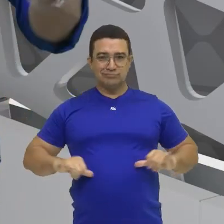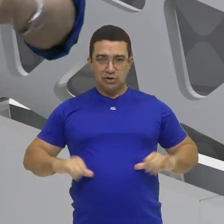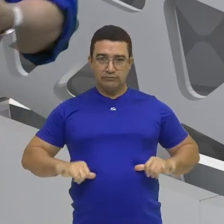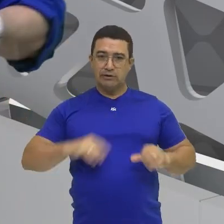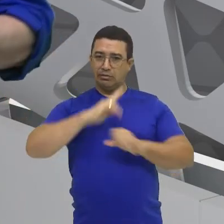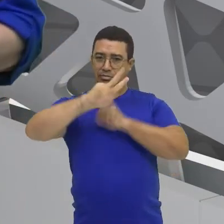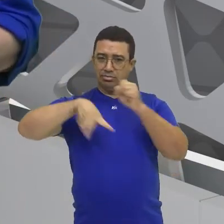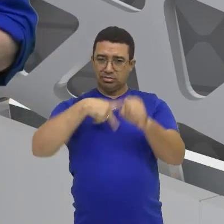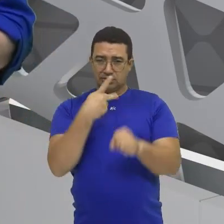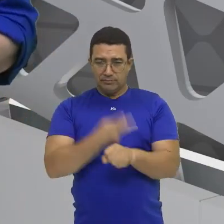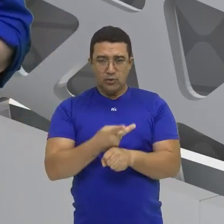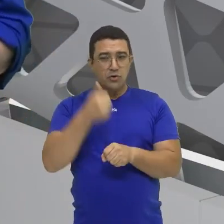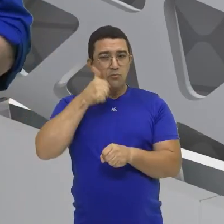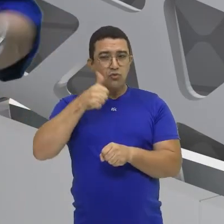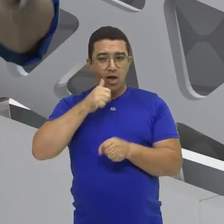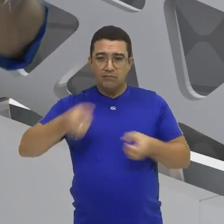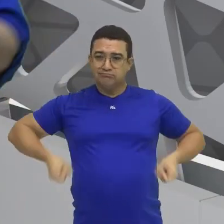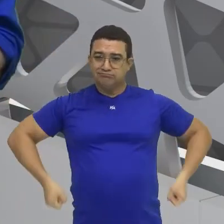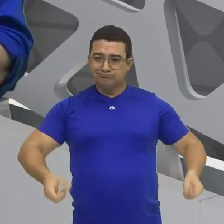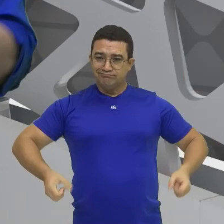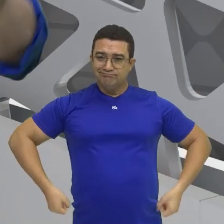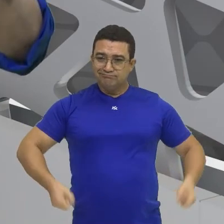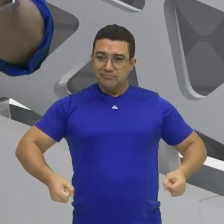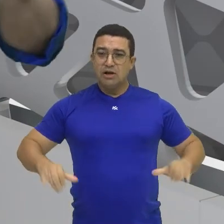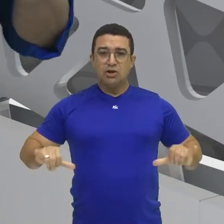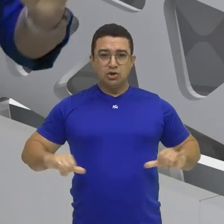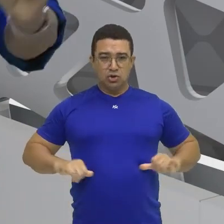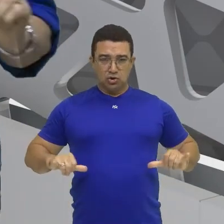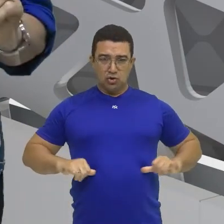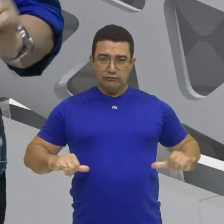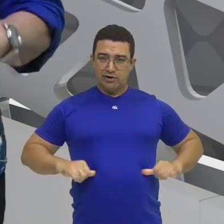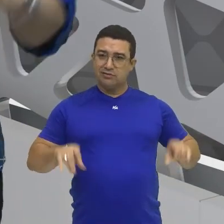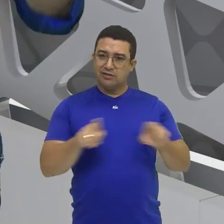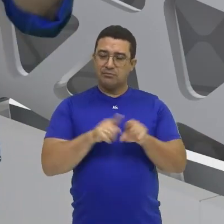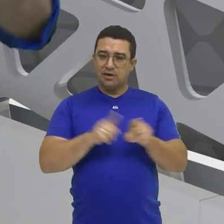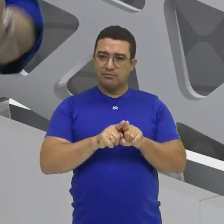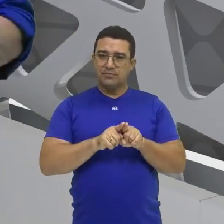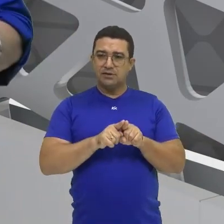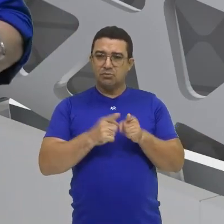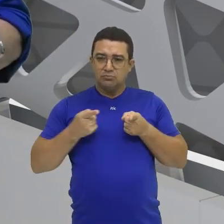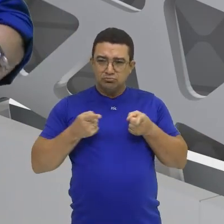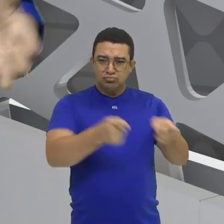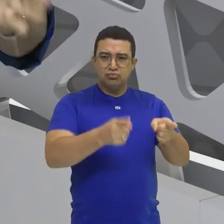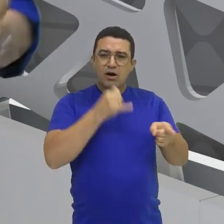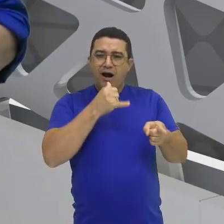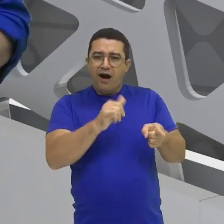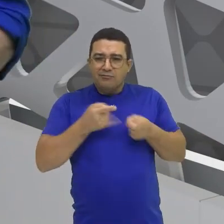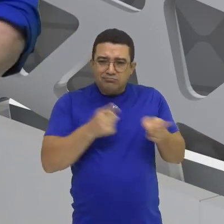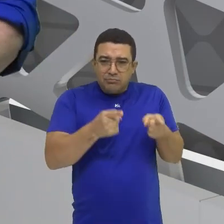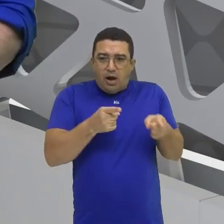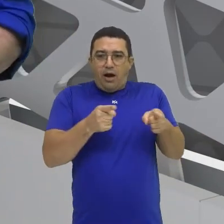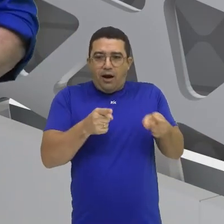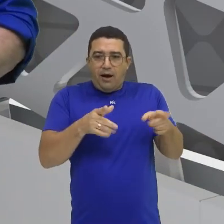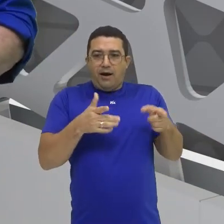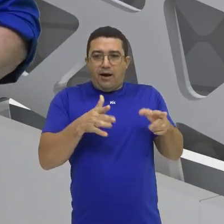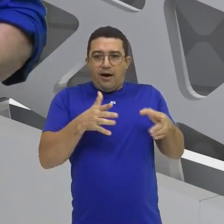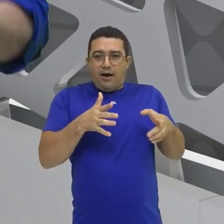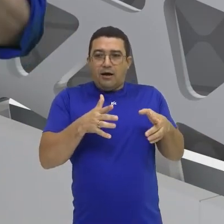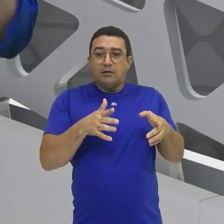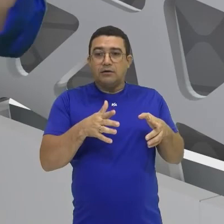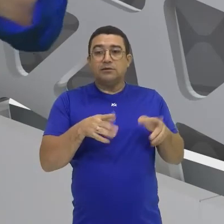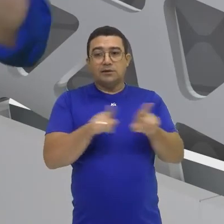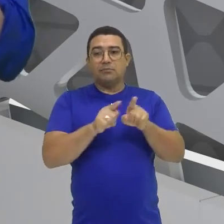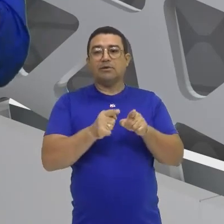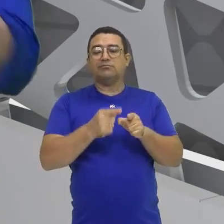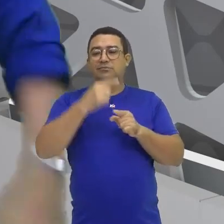Após ficar paraplégica, sofrer eletrocução e afogamento, ela denunciou o ex-marido.